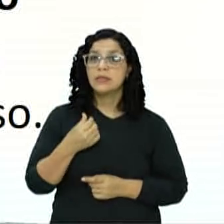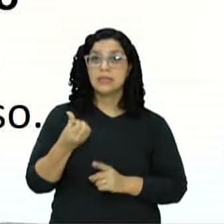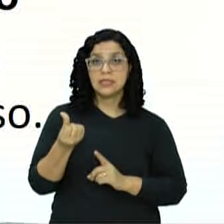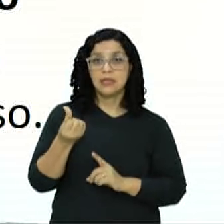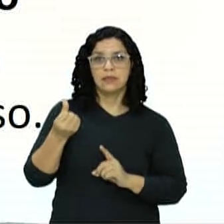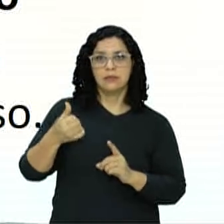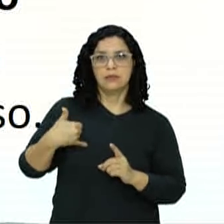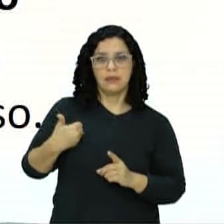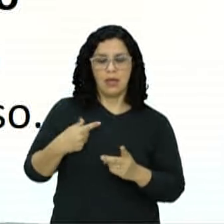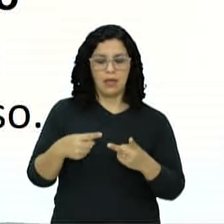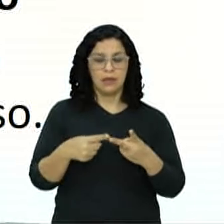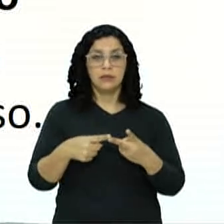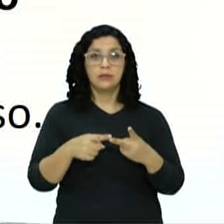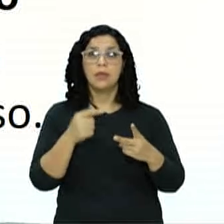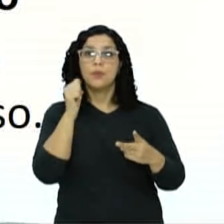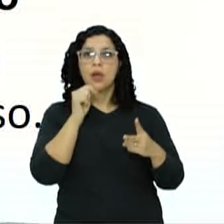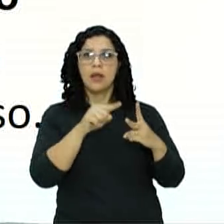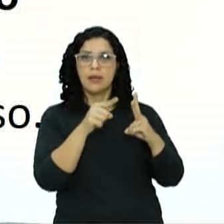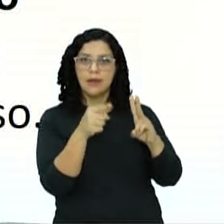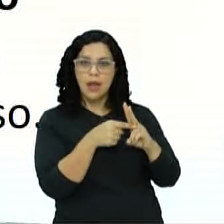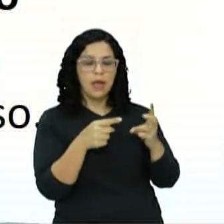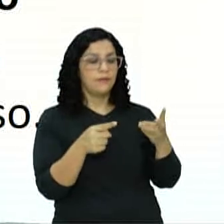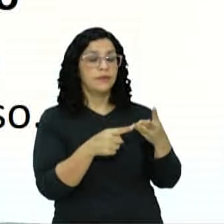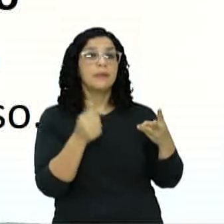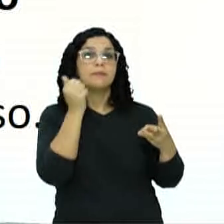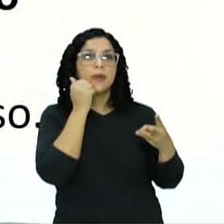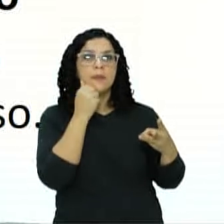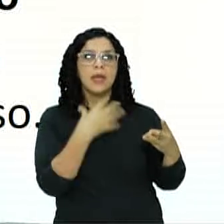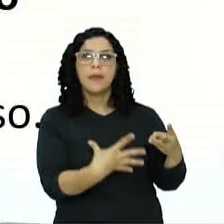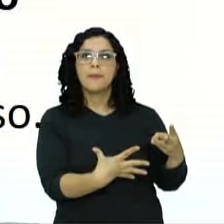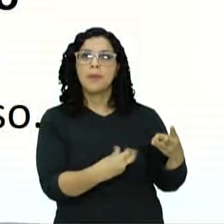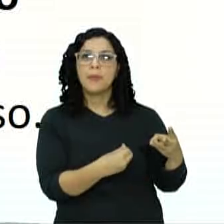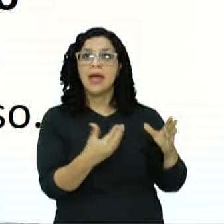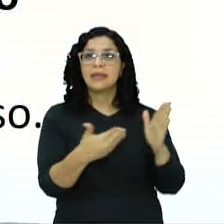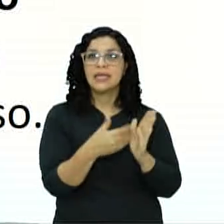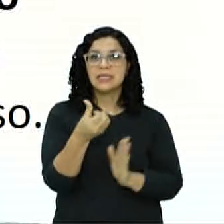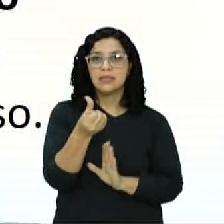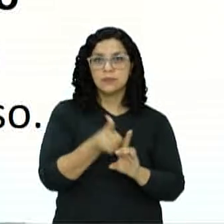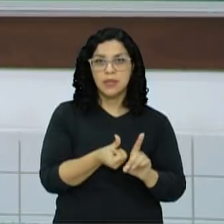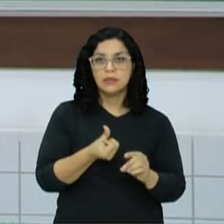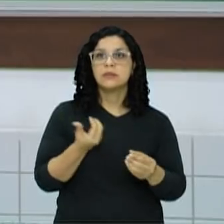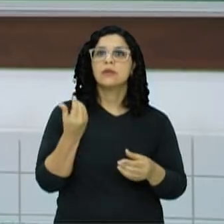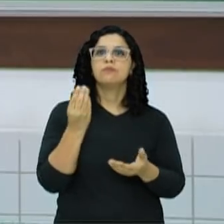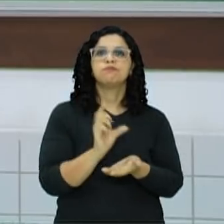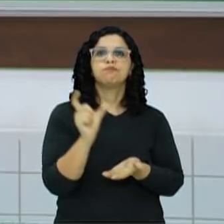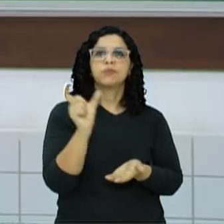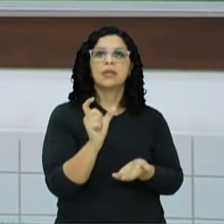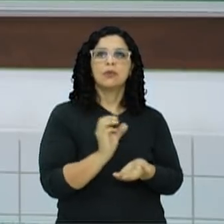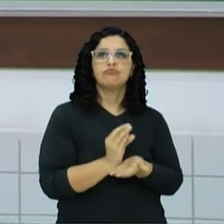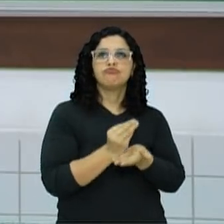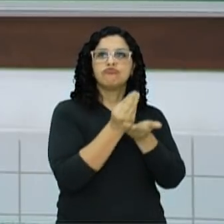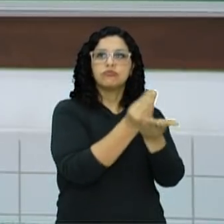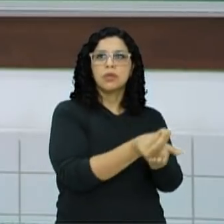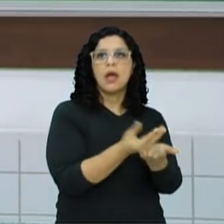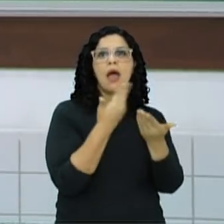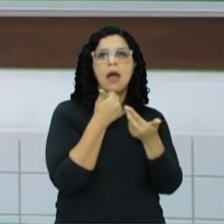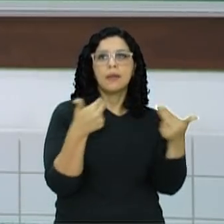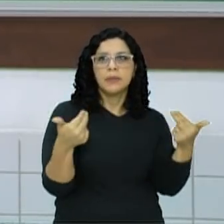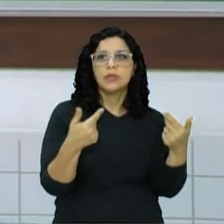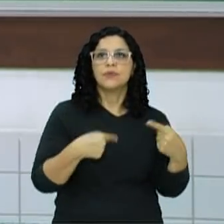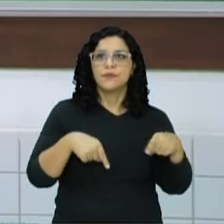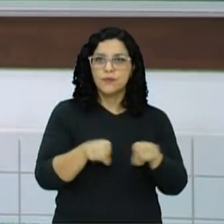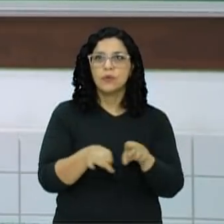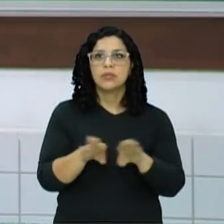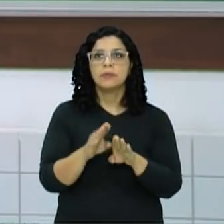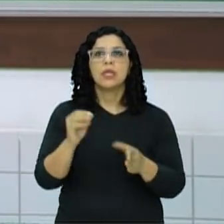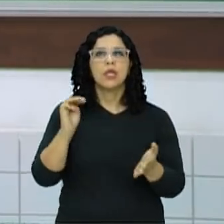anos, gestantes, e mães amamentando no período de até 6 meses eram beneficiados pelo Bolsa Alimentação, novamente